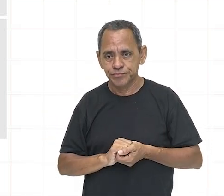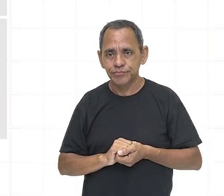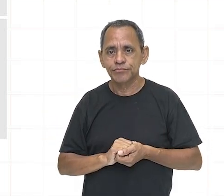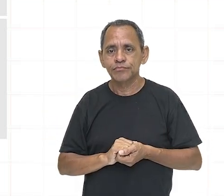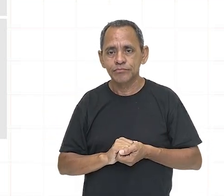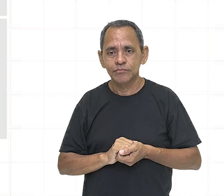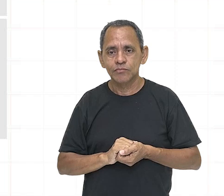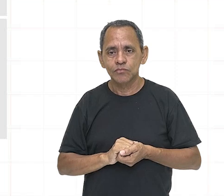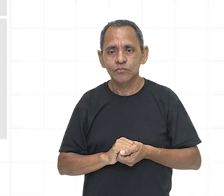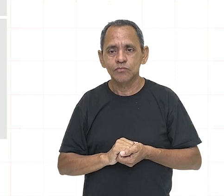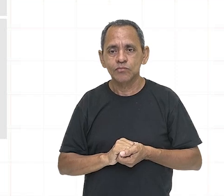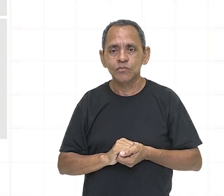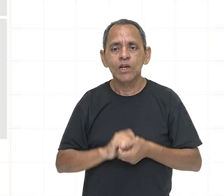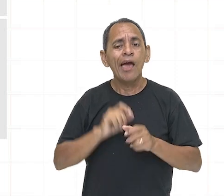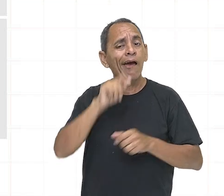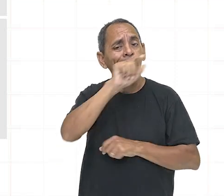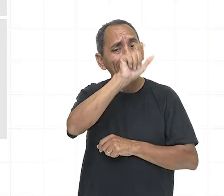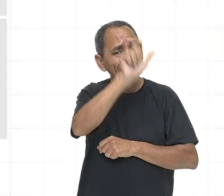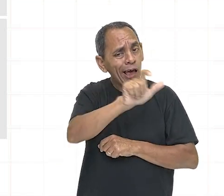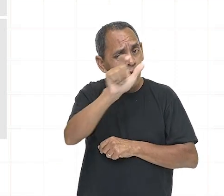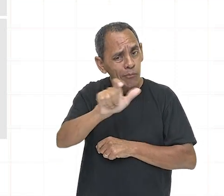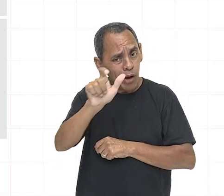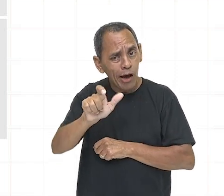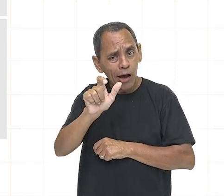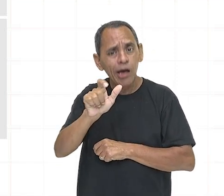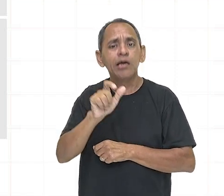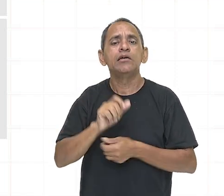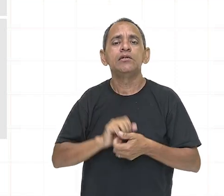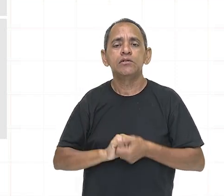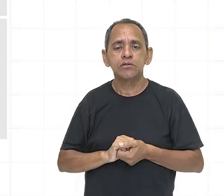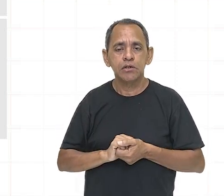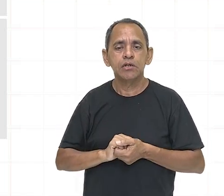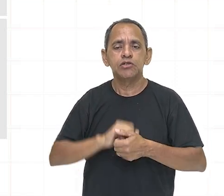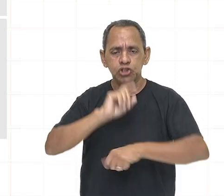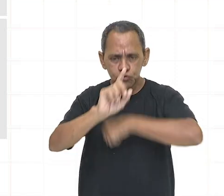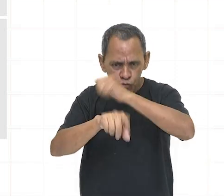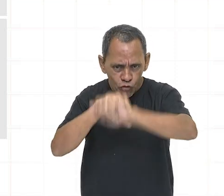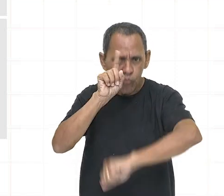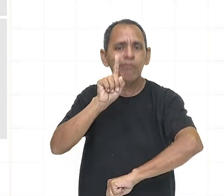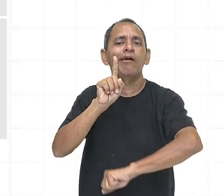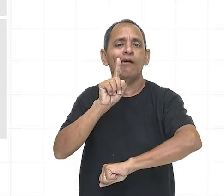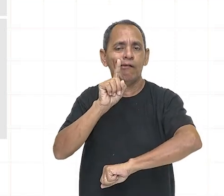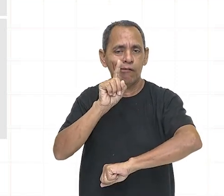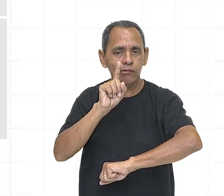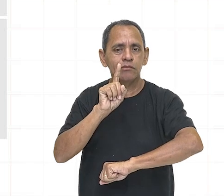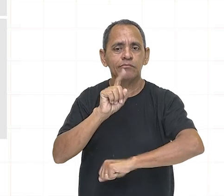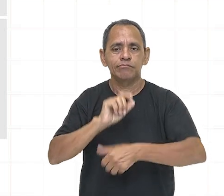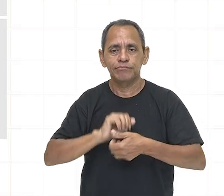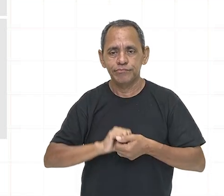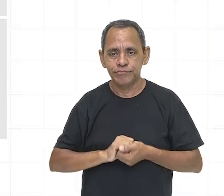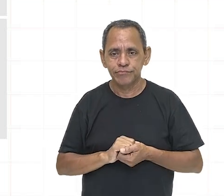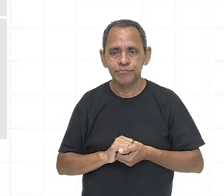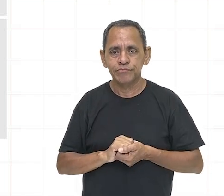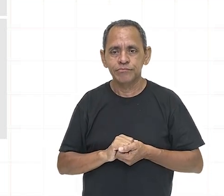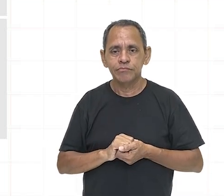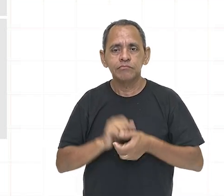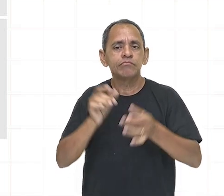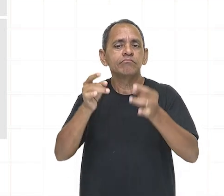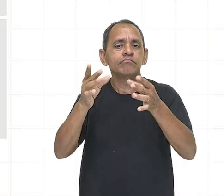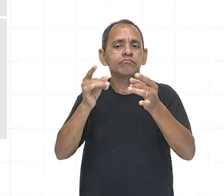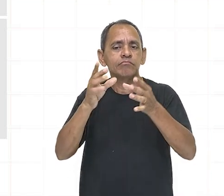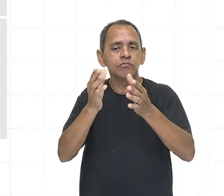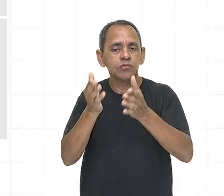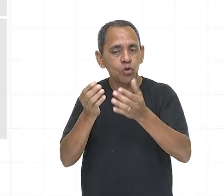são considerados, né, países que estão em muito desenvolvimento, tá? Então, gente, os mercados emergentes,